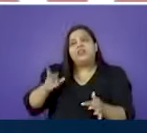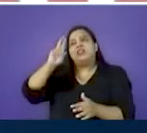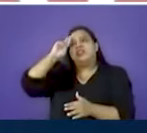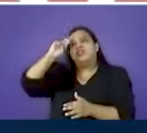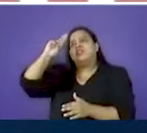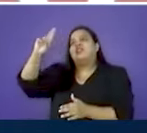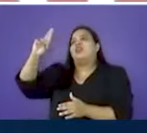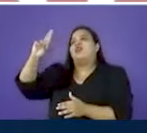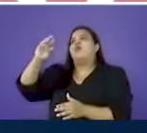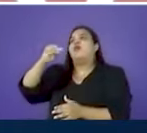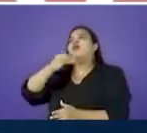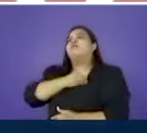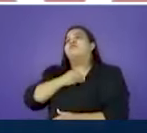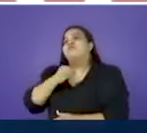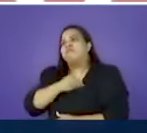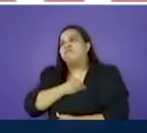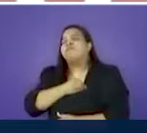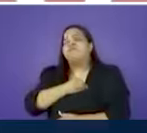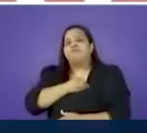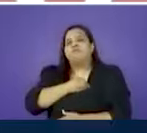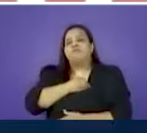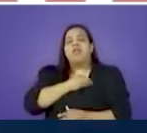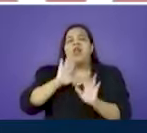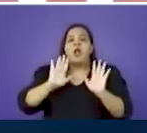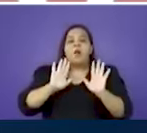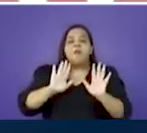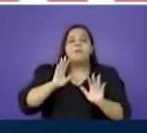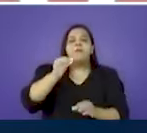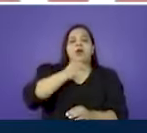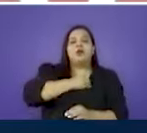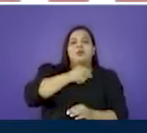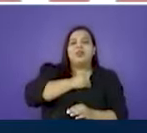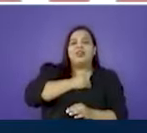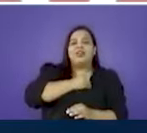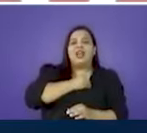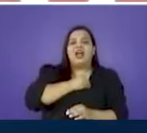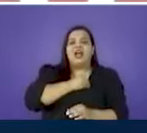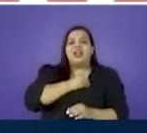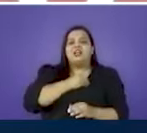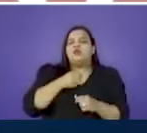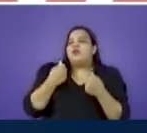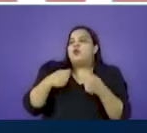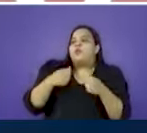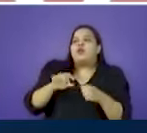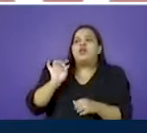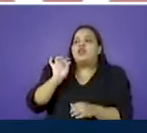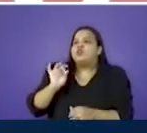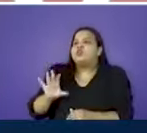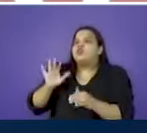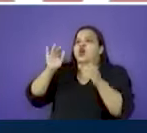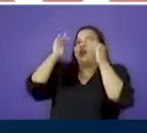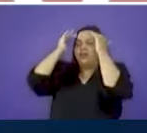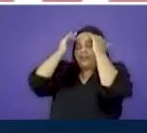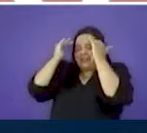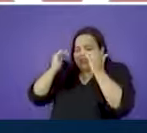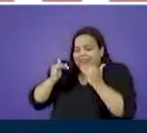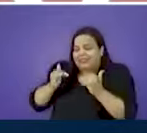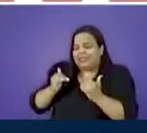nossa pecaminosidade. Mas o pecado não basta apenas ser reconhecido, o pecado não basta apenas